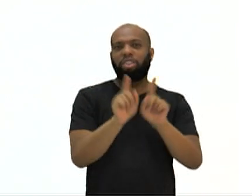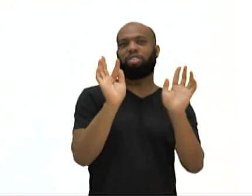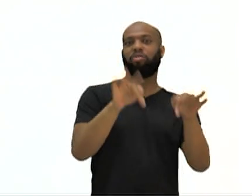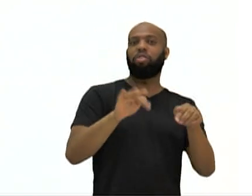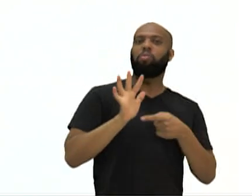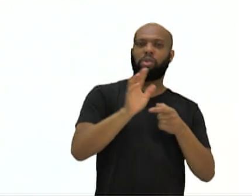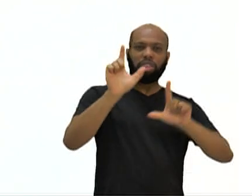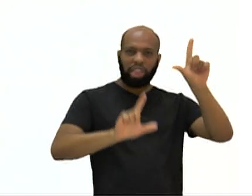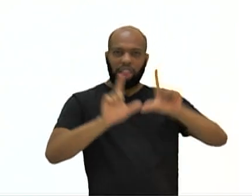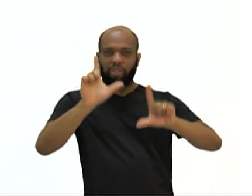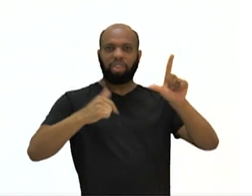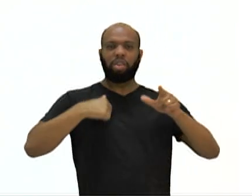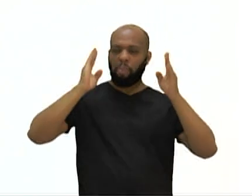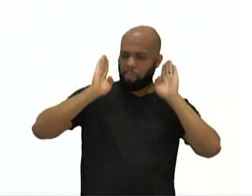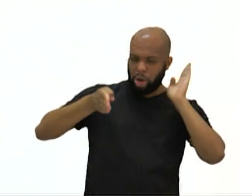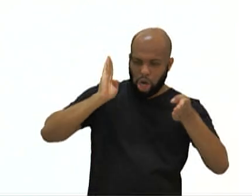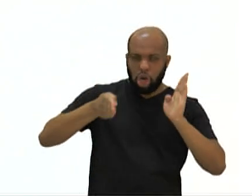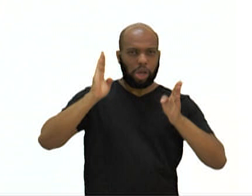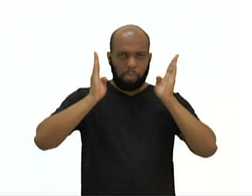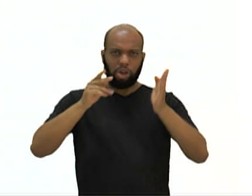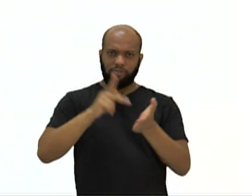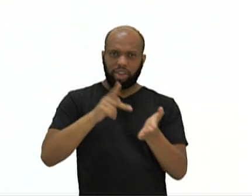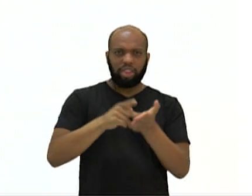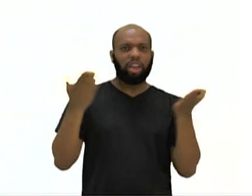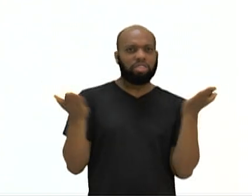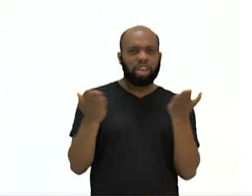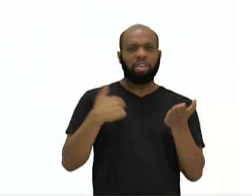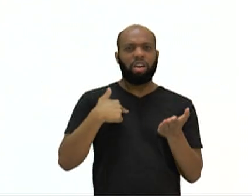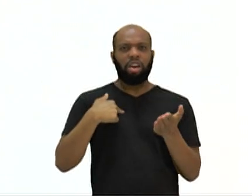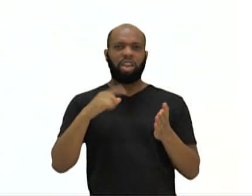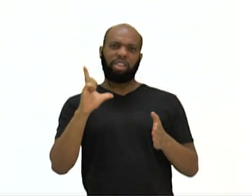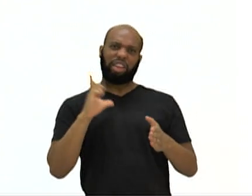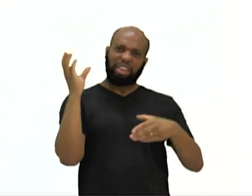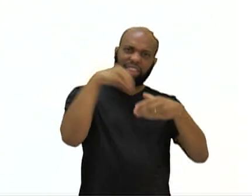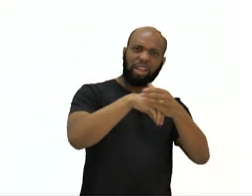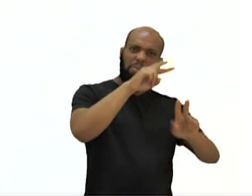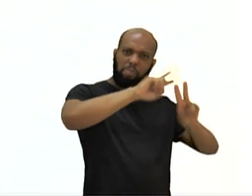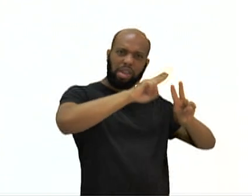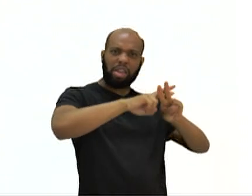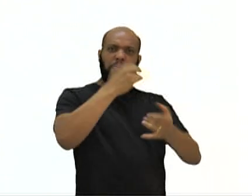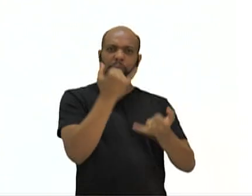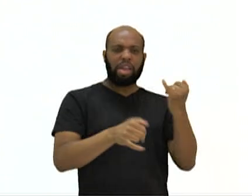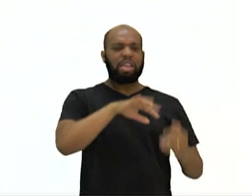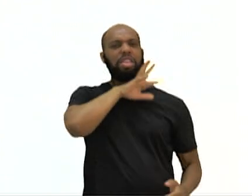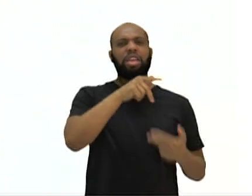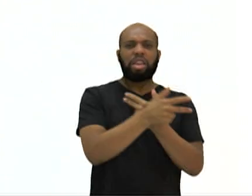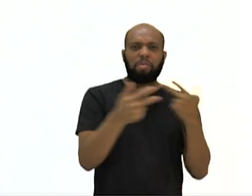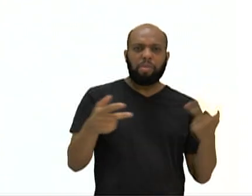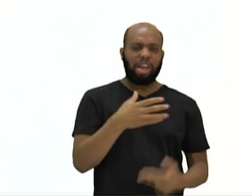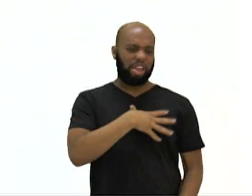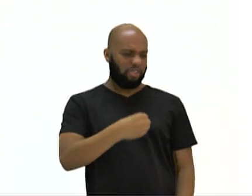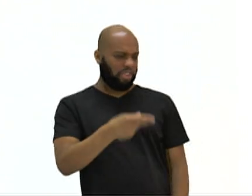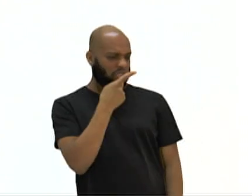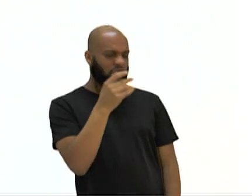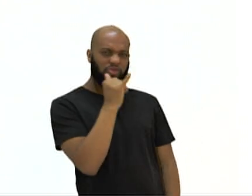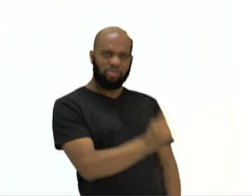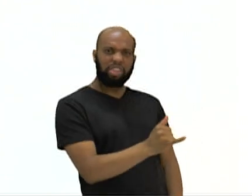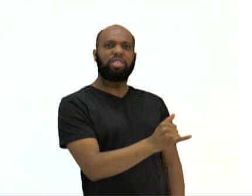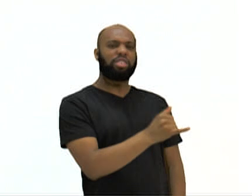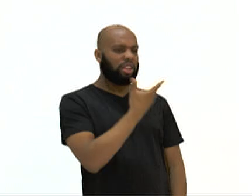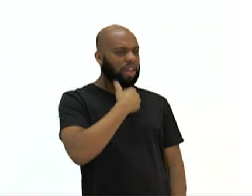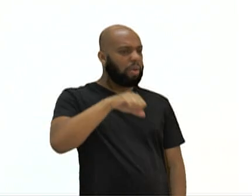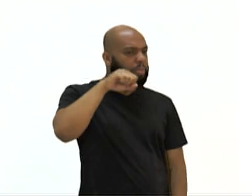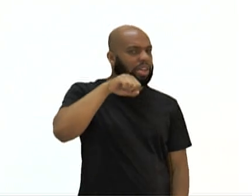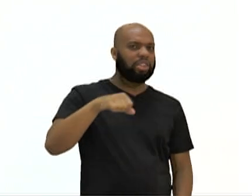atrás. A televisão me deixou muito burro demais. Agora eu vivo dentro dessa jaula junto dos animais. O Crid fala para a mãe que tudo que a antena captar,